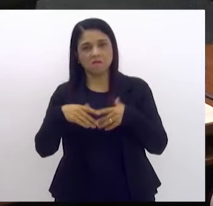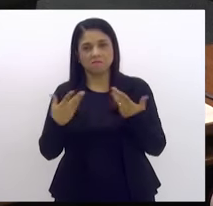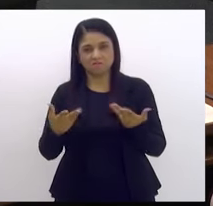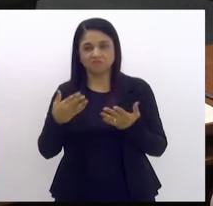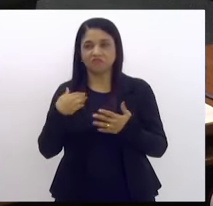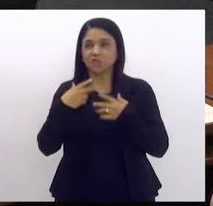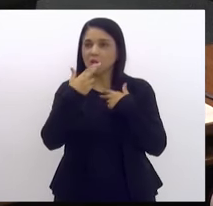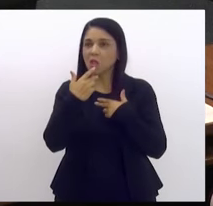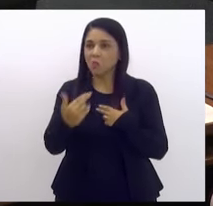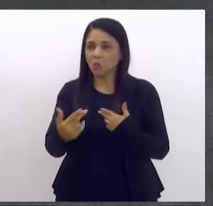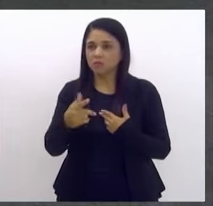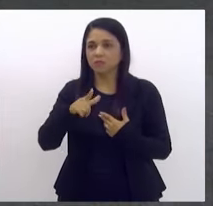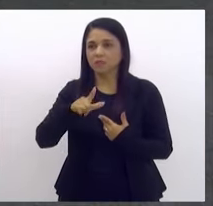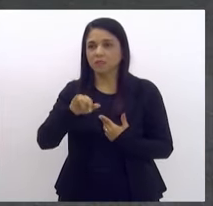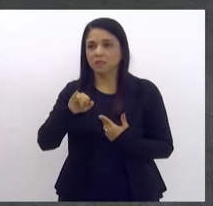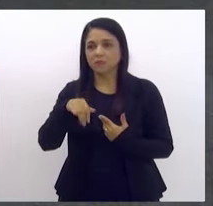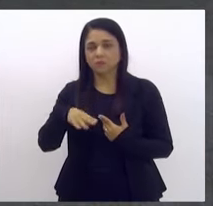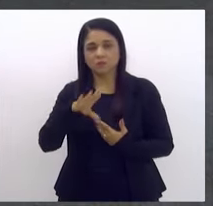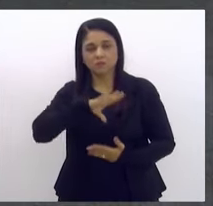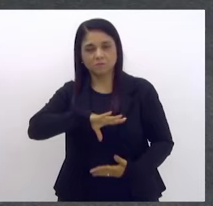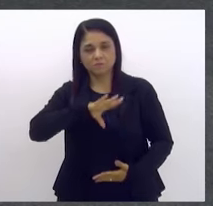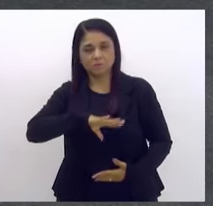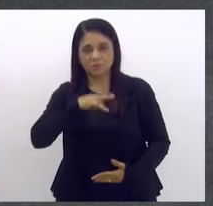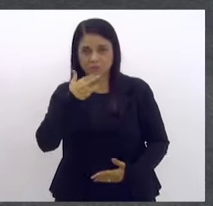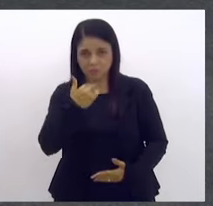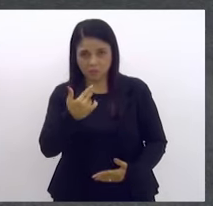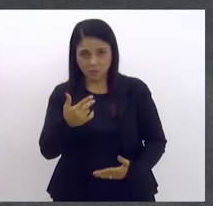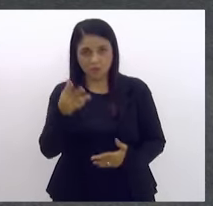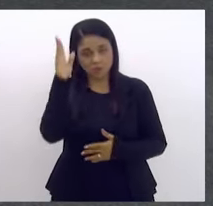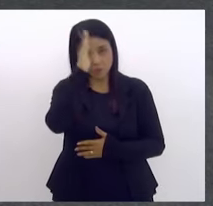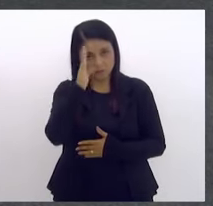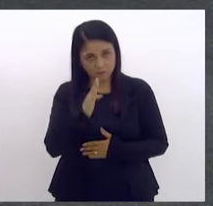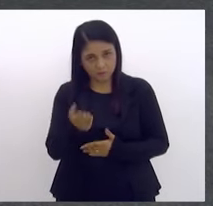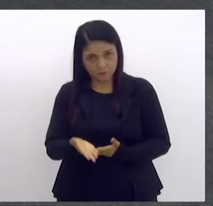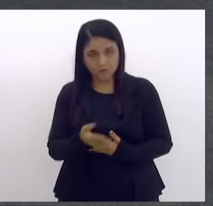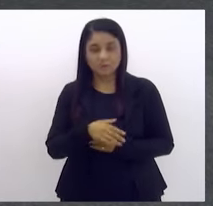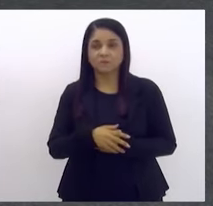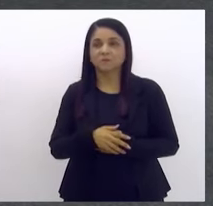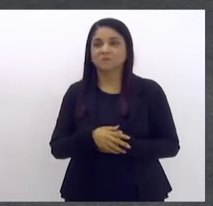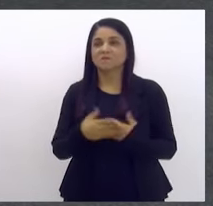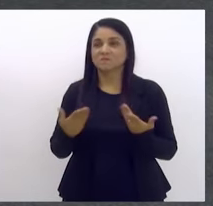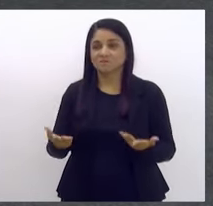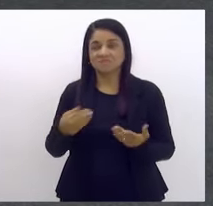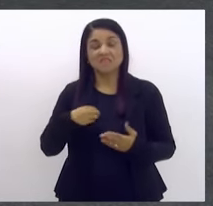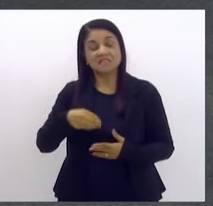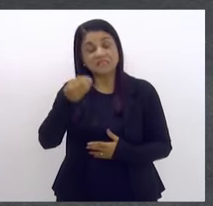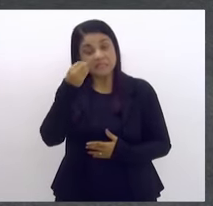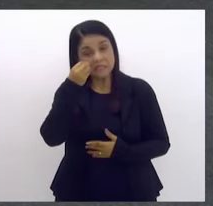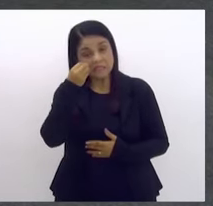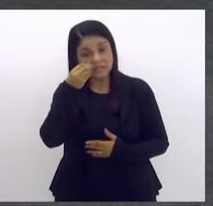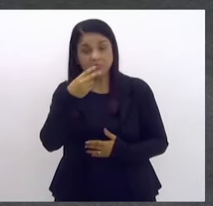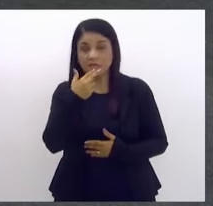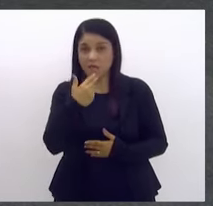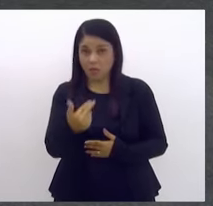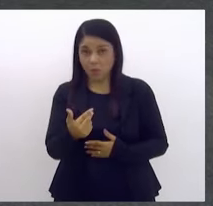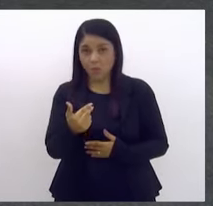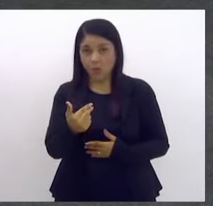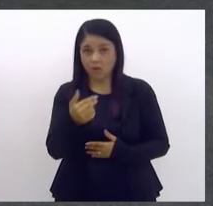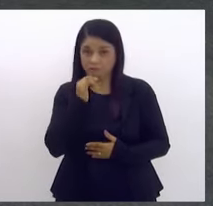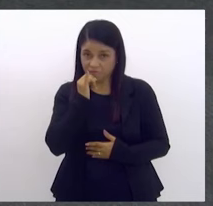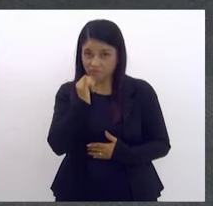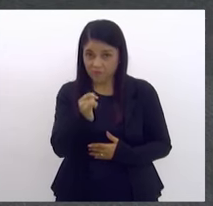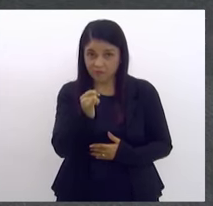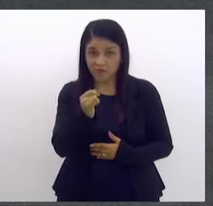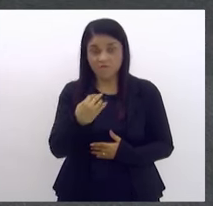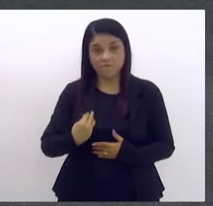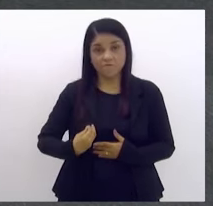sobre linguística e língua portuguesa no nosso país. Por vezes, a gente tenta dizer que a língua é algo